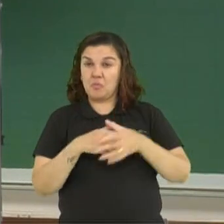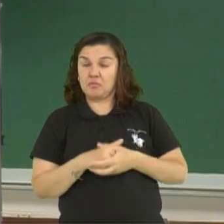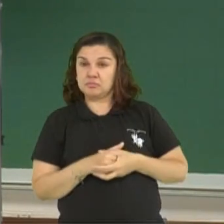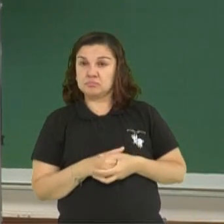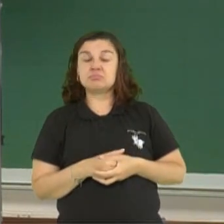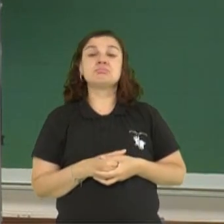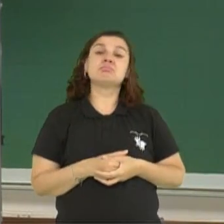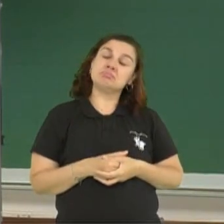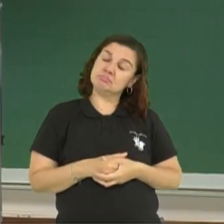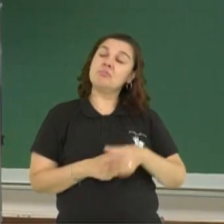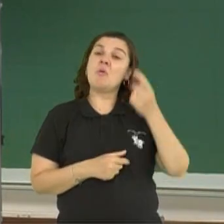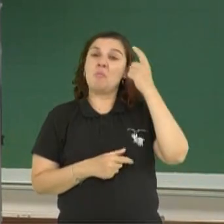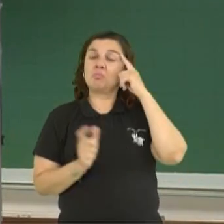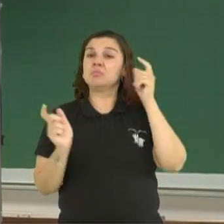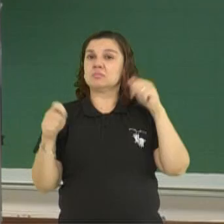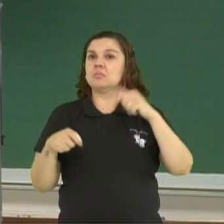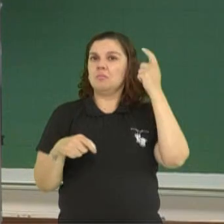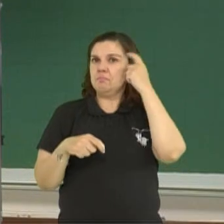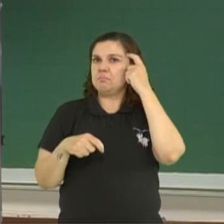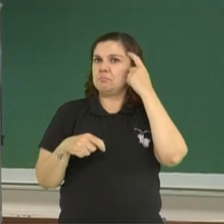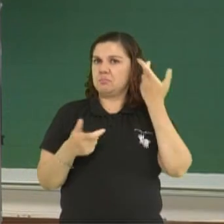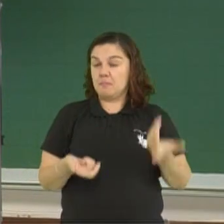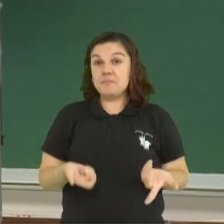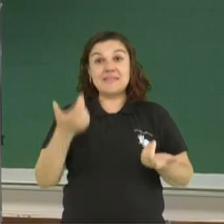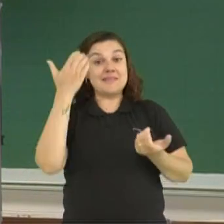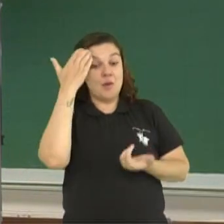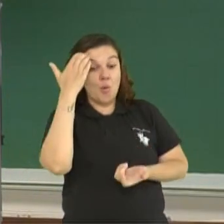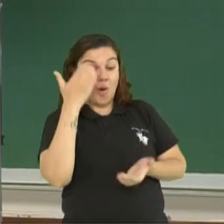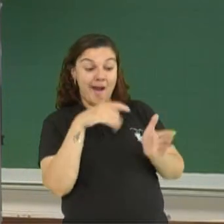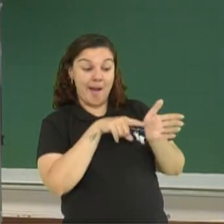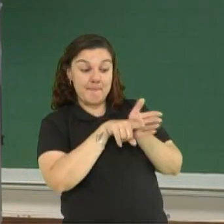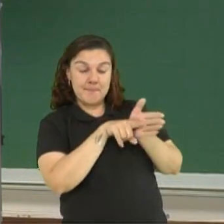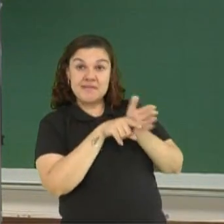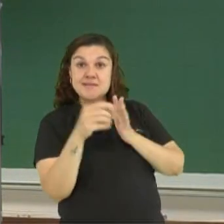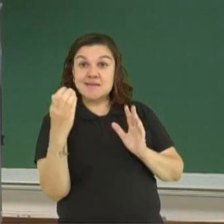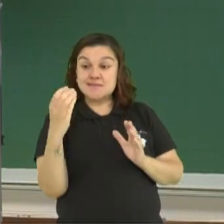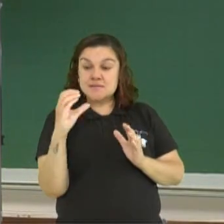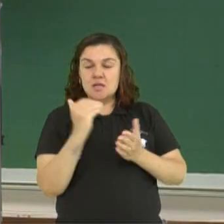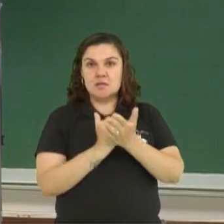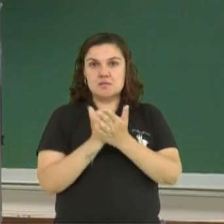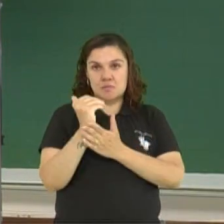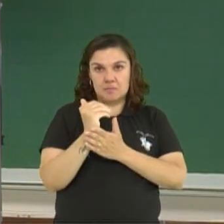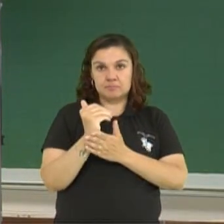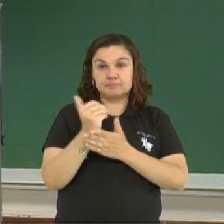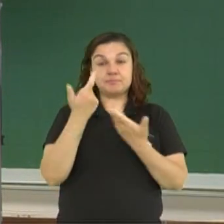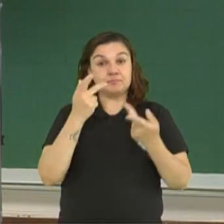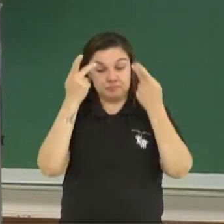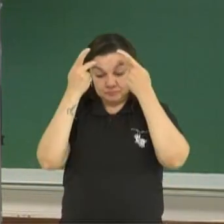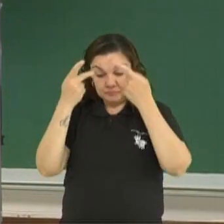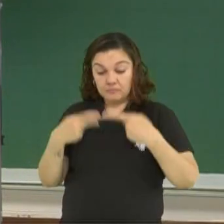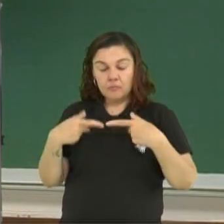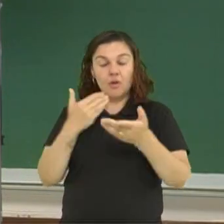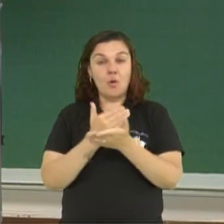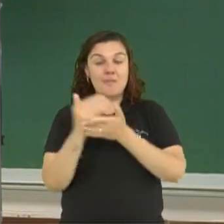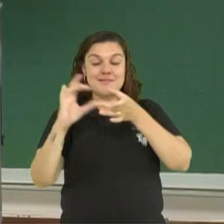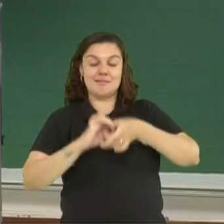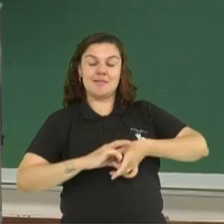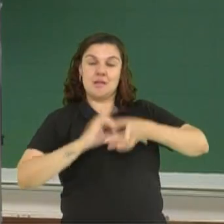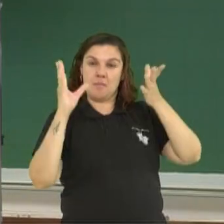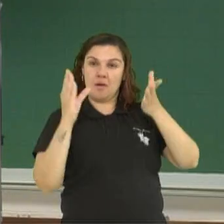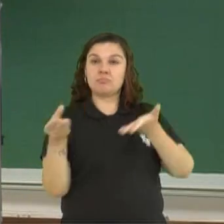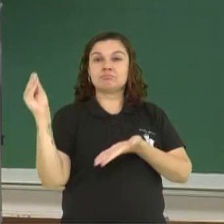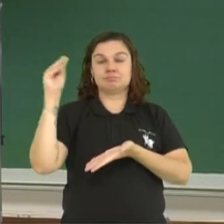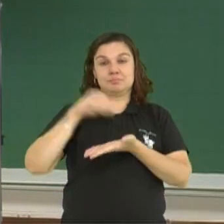Eu posso pensar. A ciência começa a formular algo que é necessário para o dia a dia. Então o homem começa a ter liberdade de poder criar e de poder